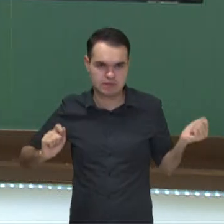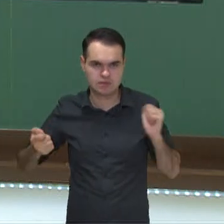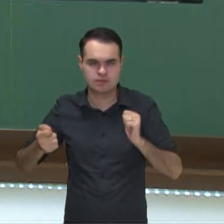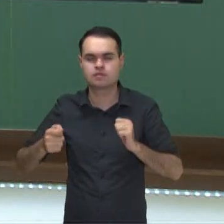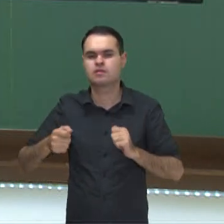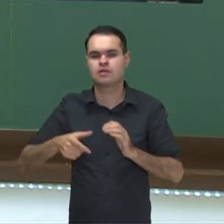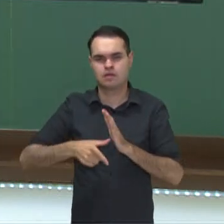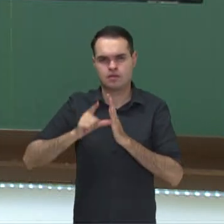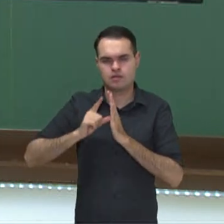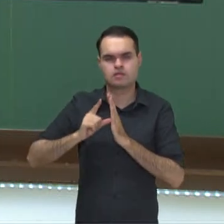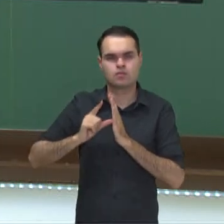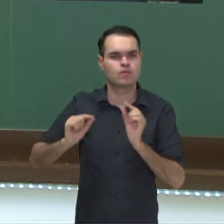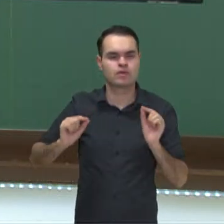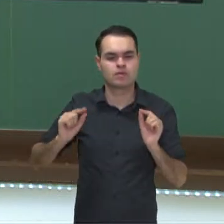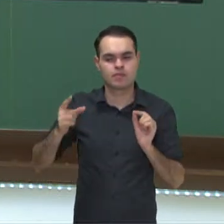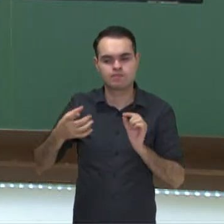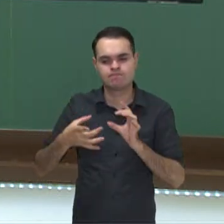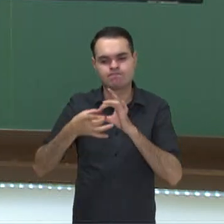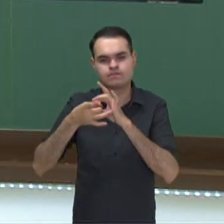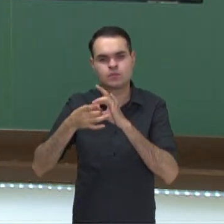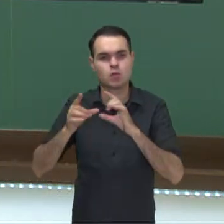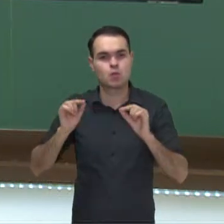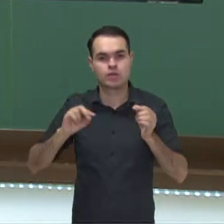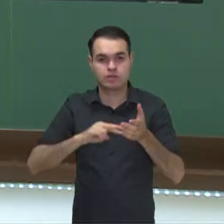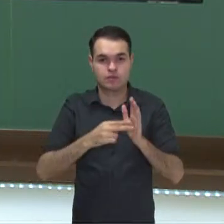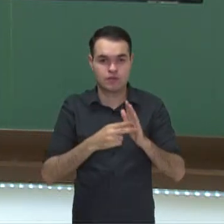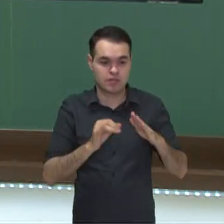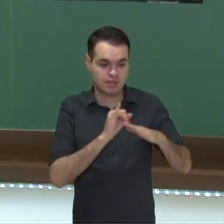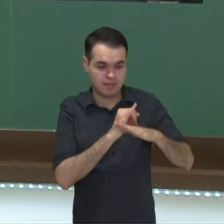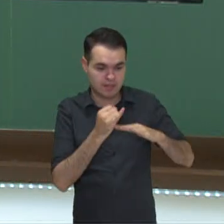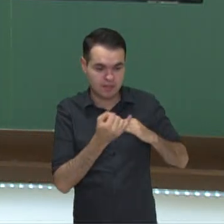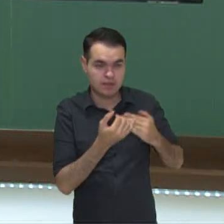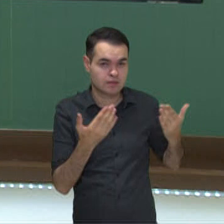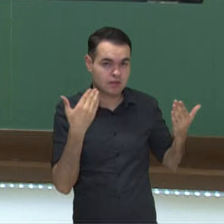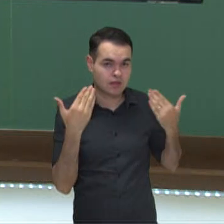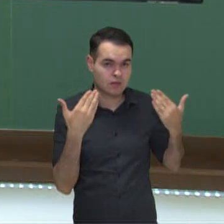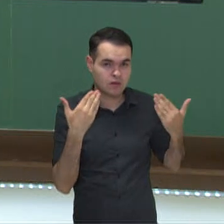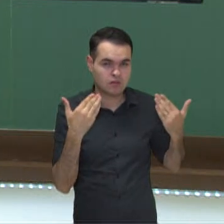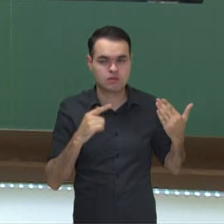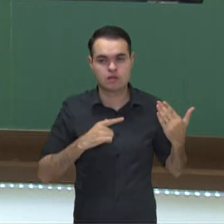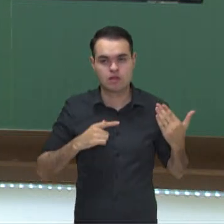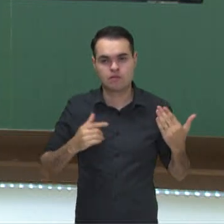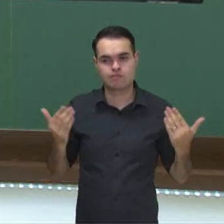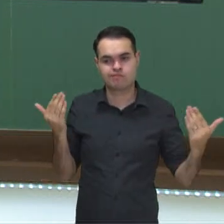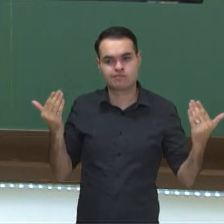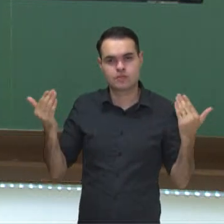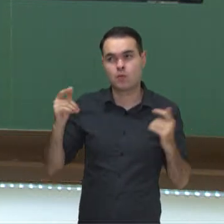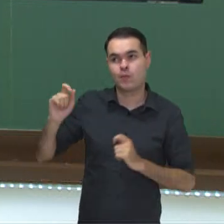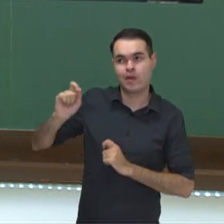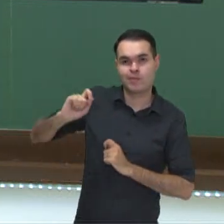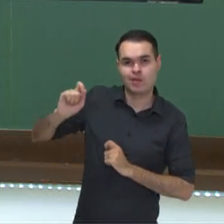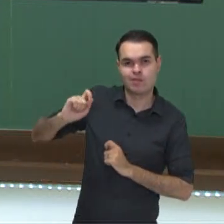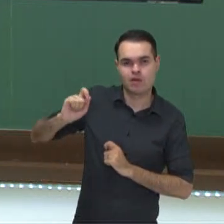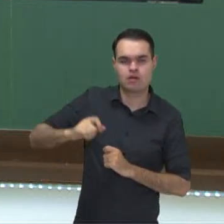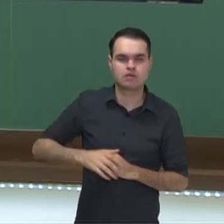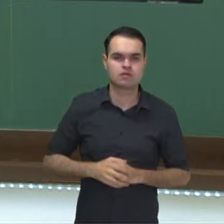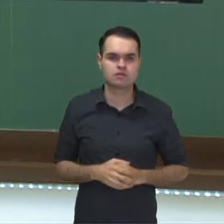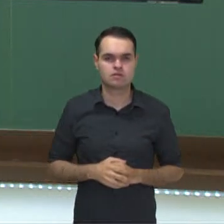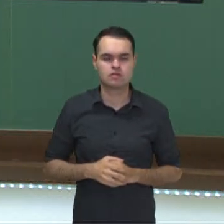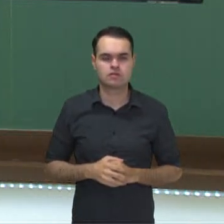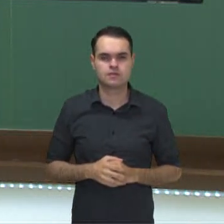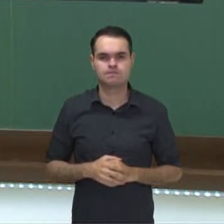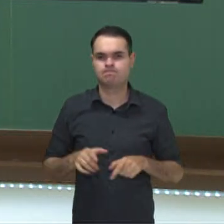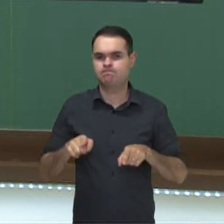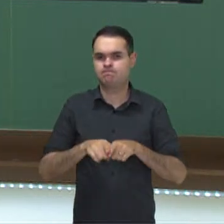inclusive. Para aproximar o que é uma ilha de calor, houve a comparação com a pipa. Há também, em determinados momentos,